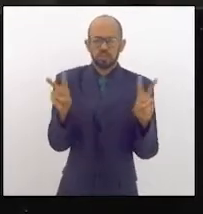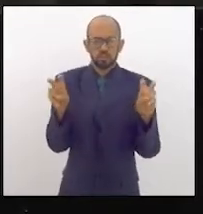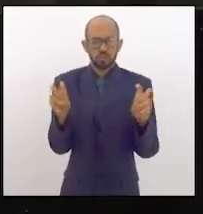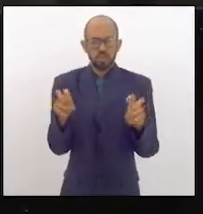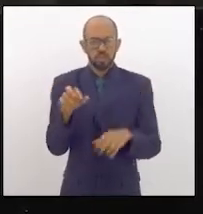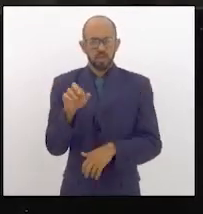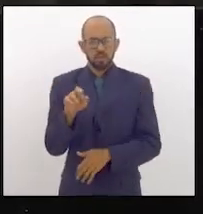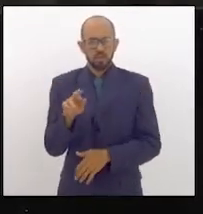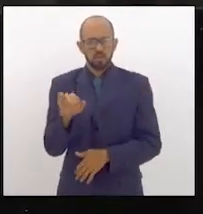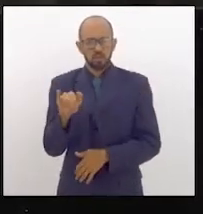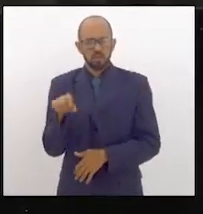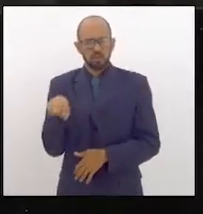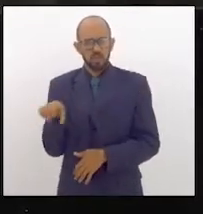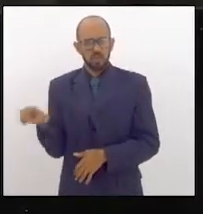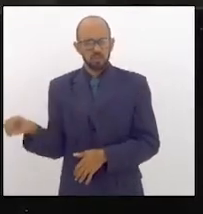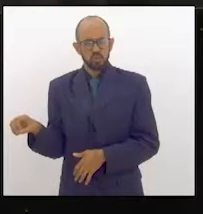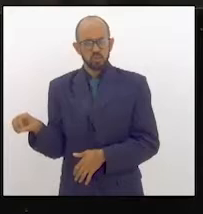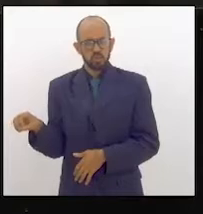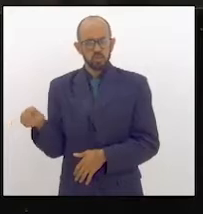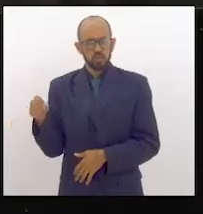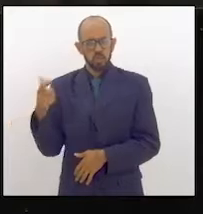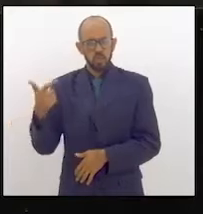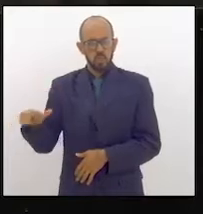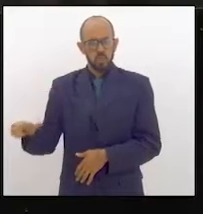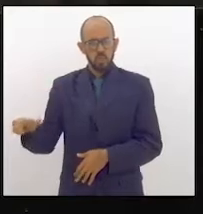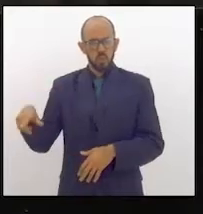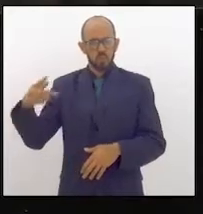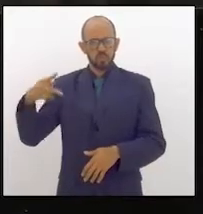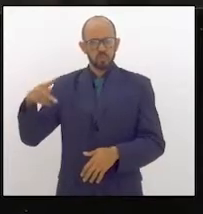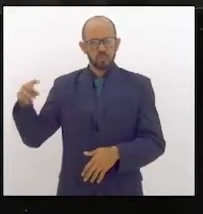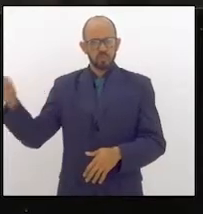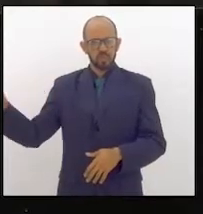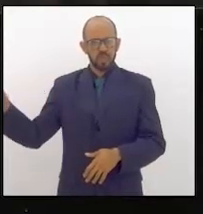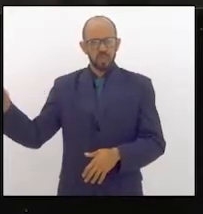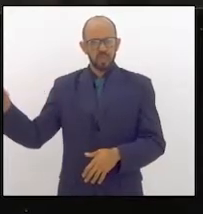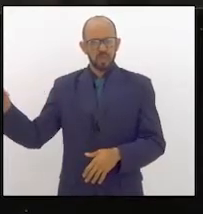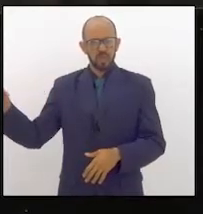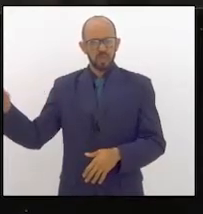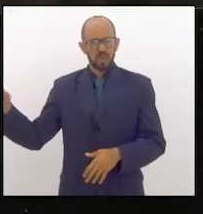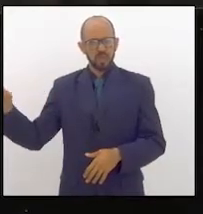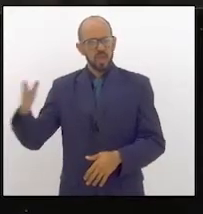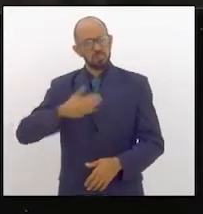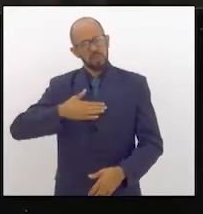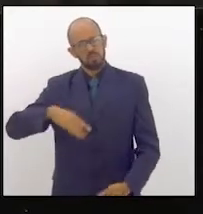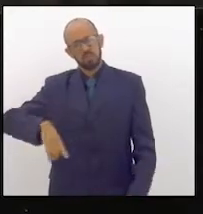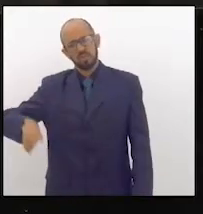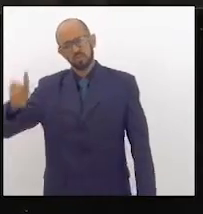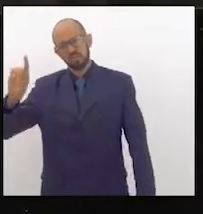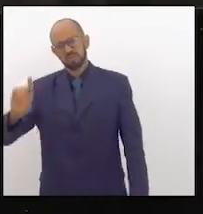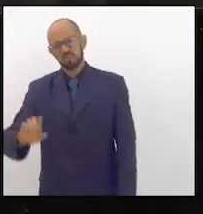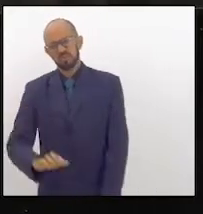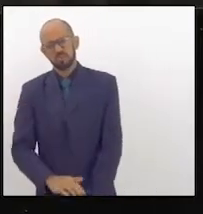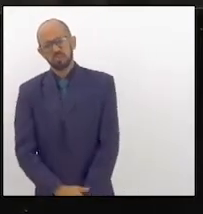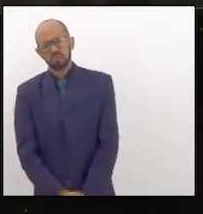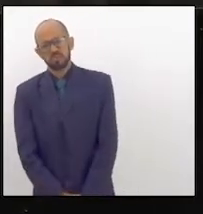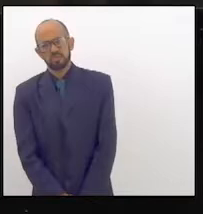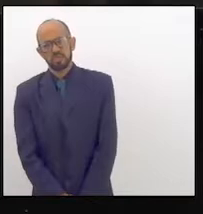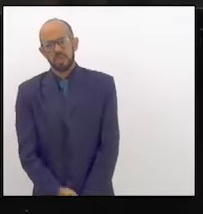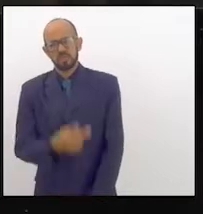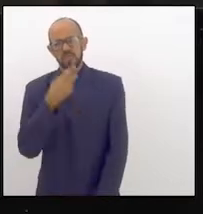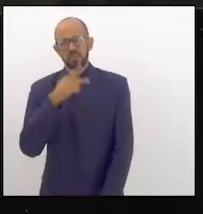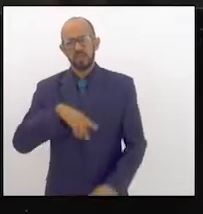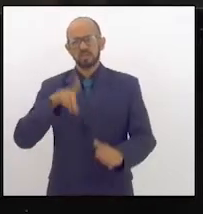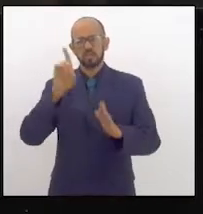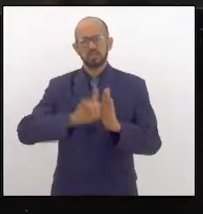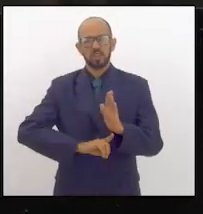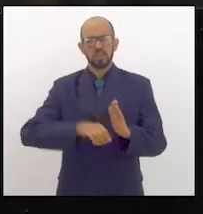freixo sobre no sei o quê do PT a pelo amor de Deus cartão falando aqui no direito